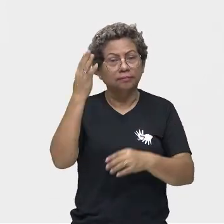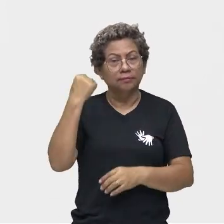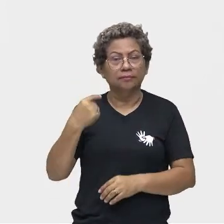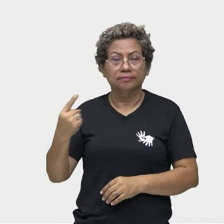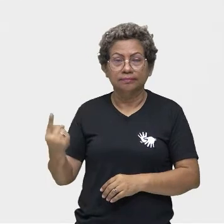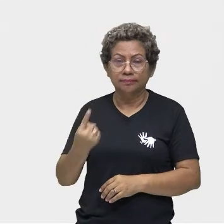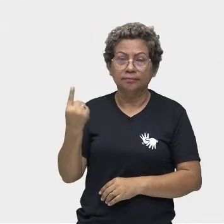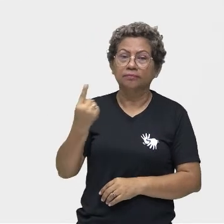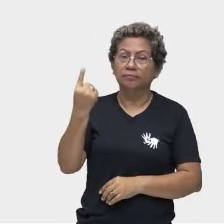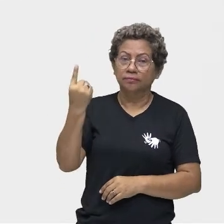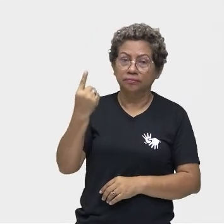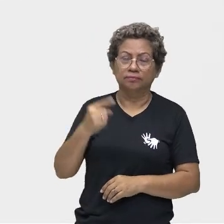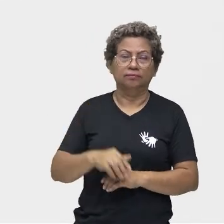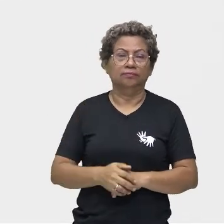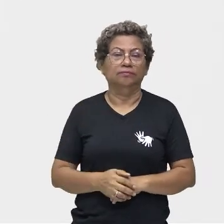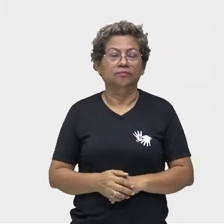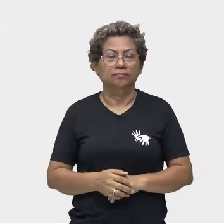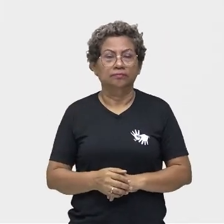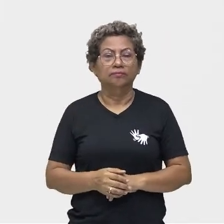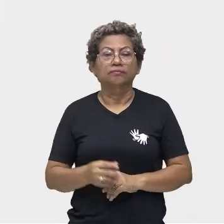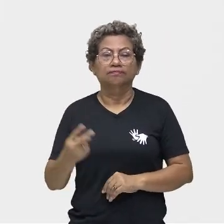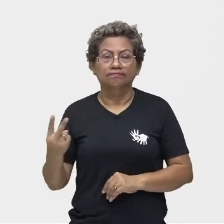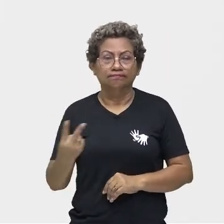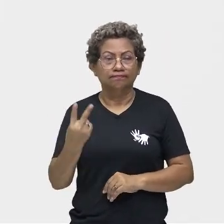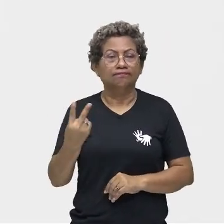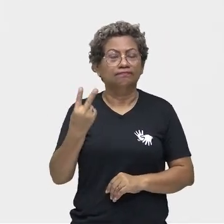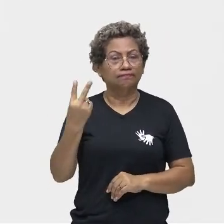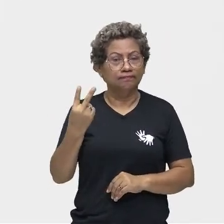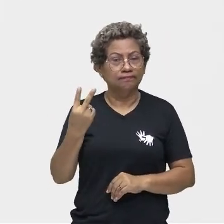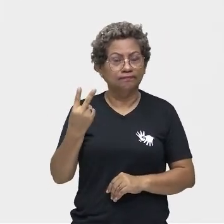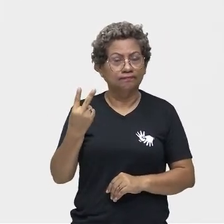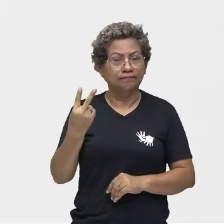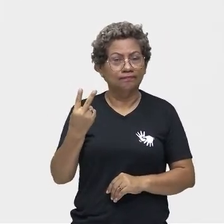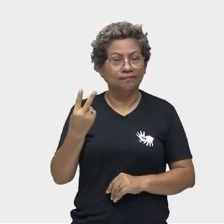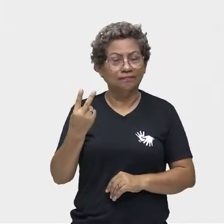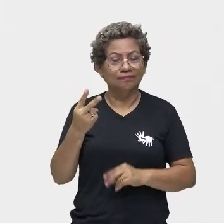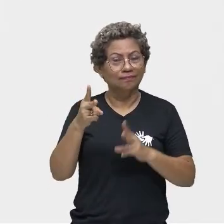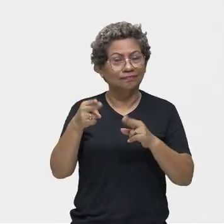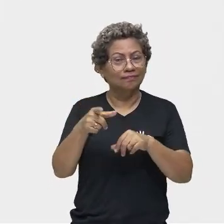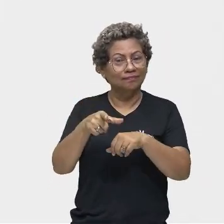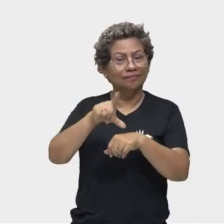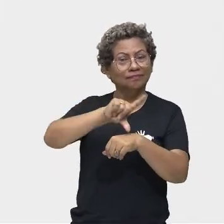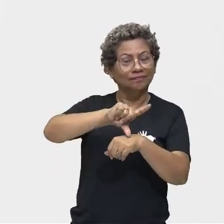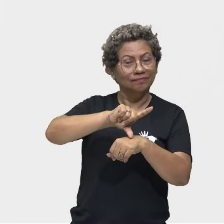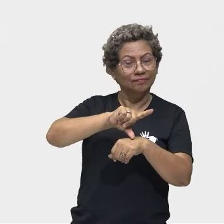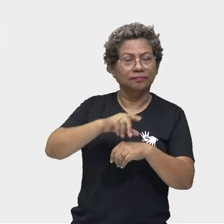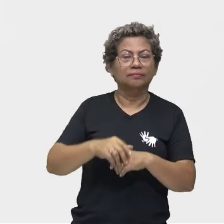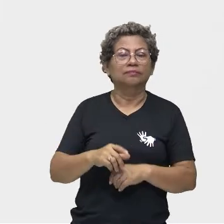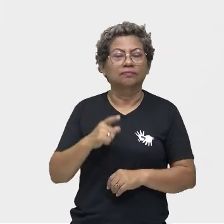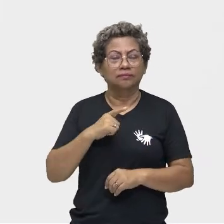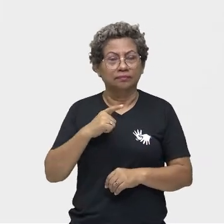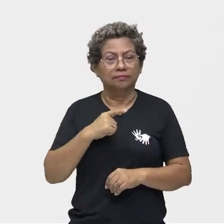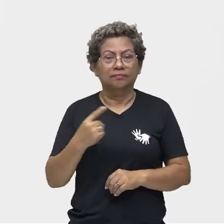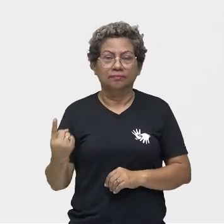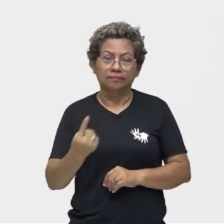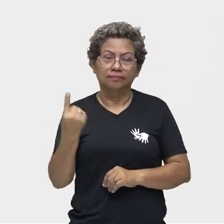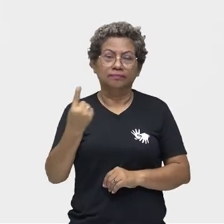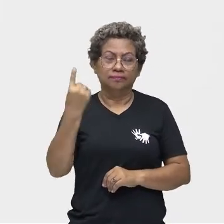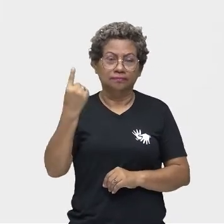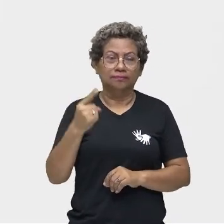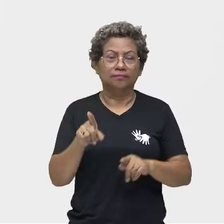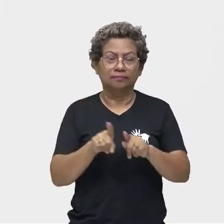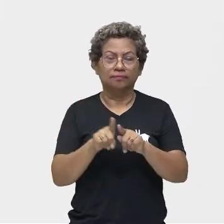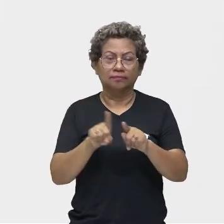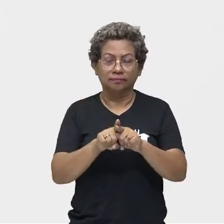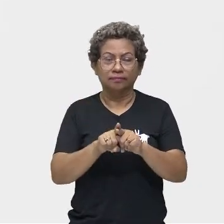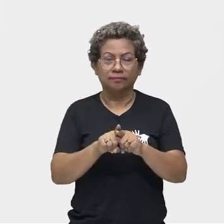Novamente, nós vamos utilizar a mesma relação que foi utilizada no exemplo anterior, que envolve a altura e as suas